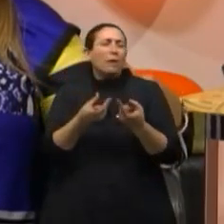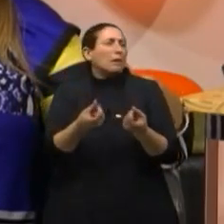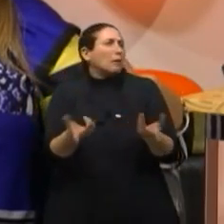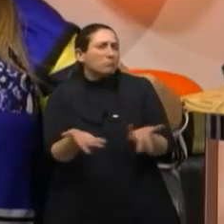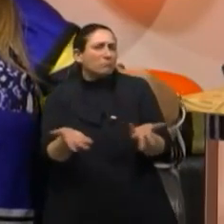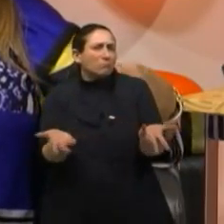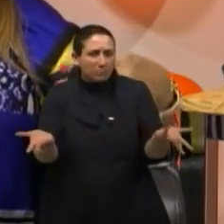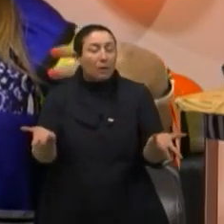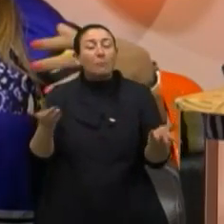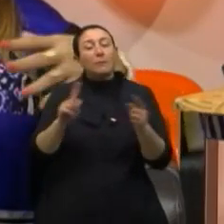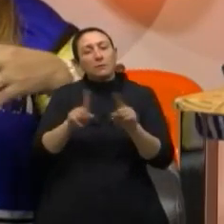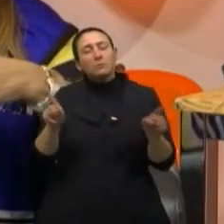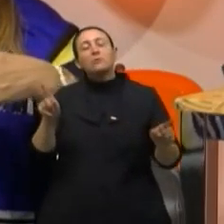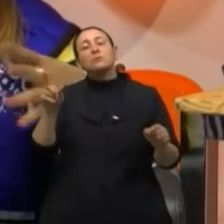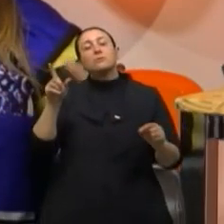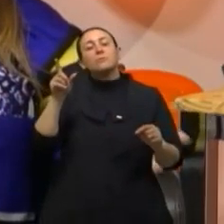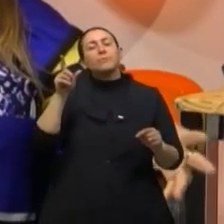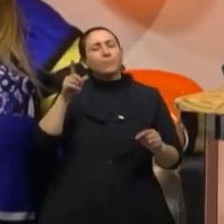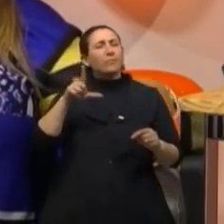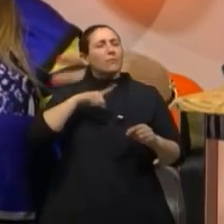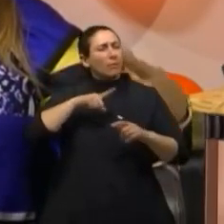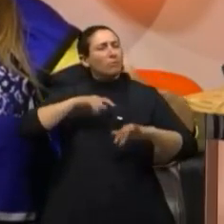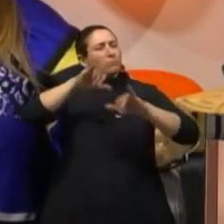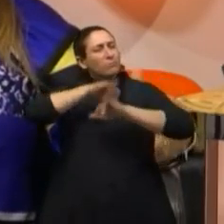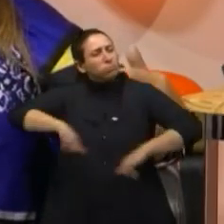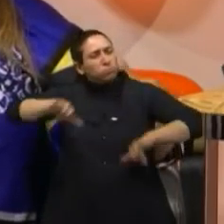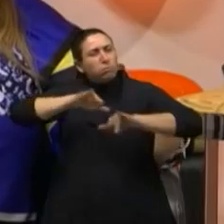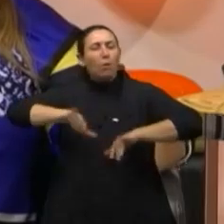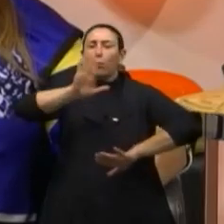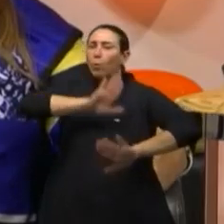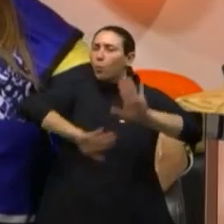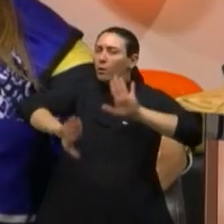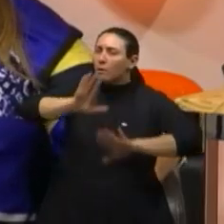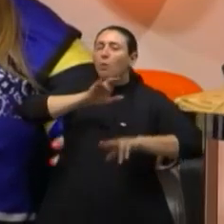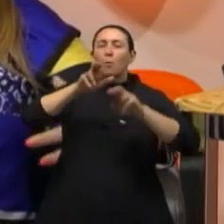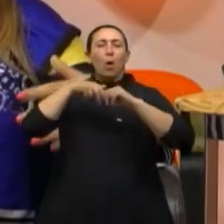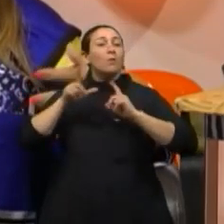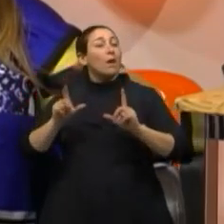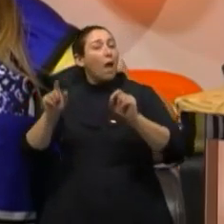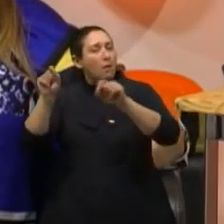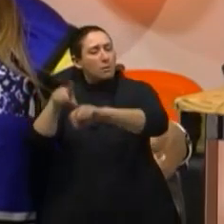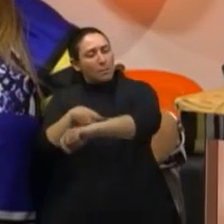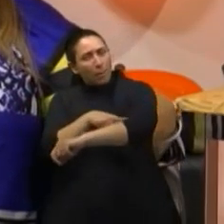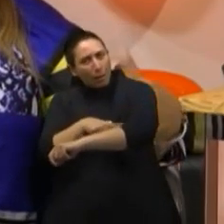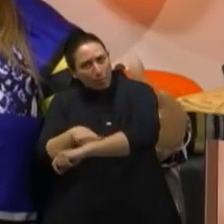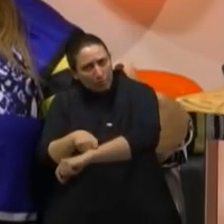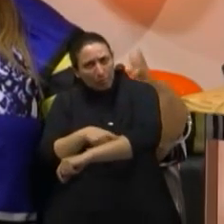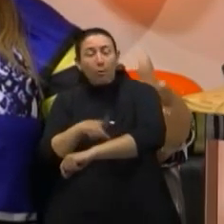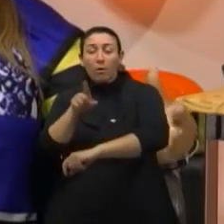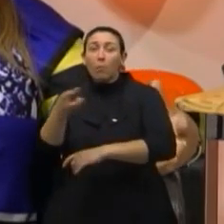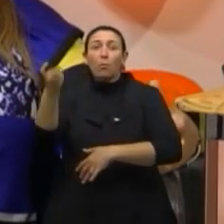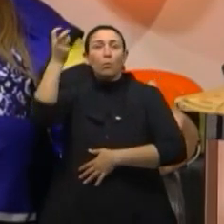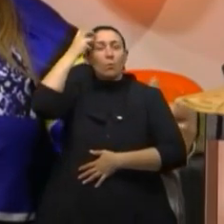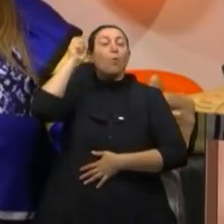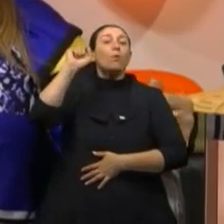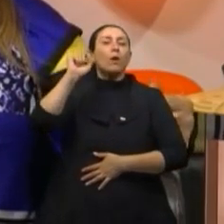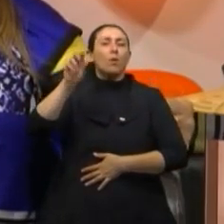tivemos uma grande propagação dos cuidados por câncer de pele e se tornou cultural o